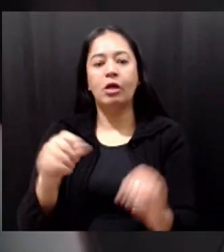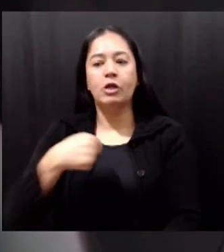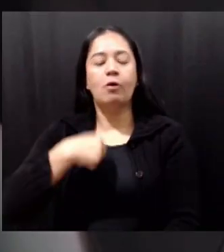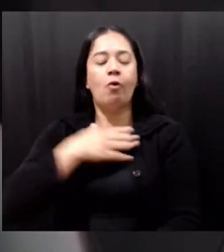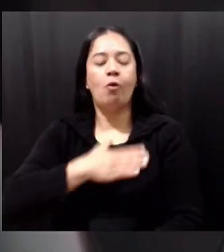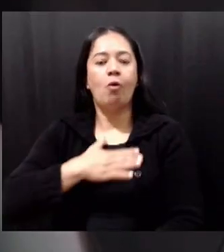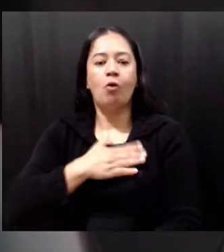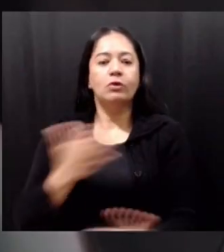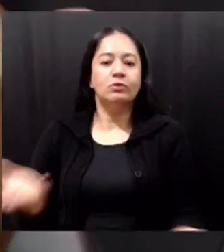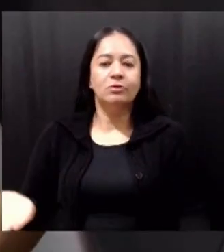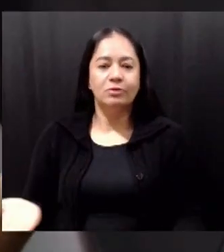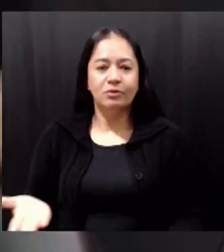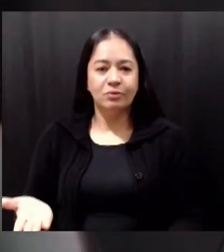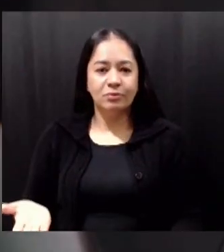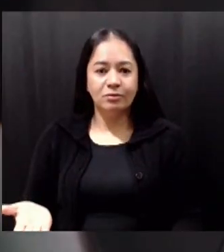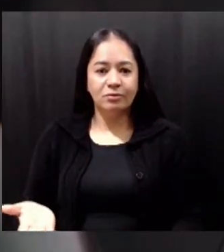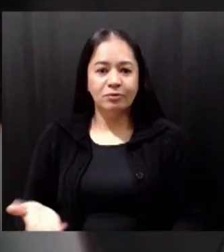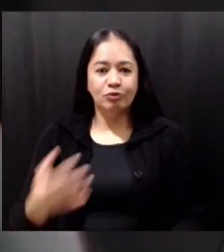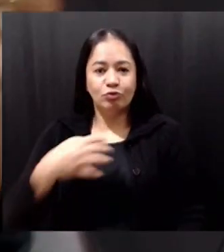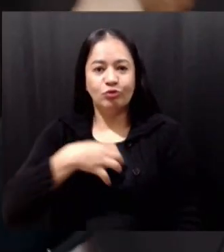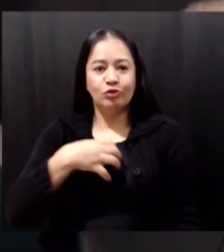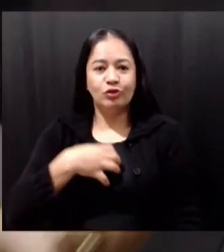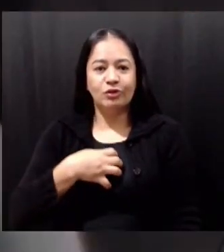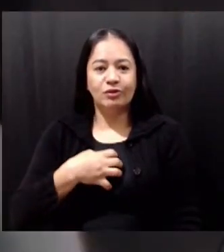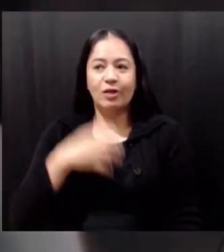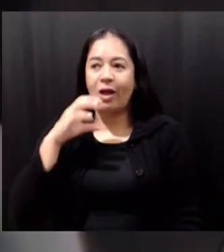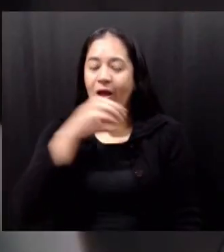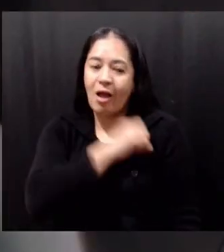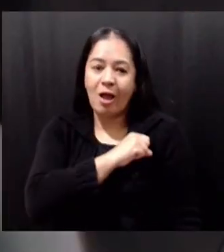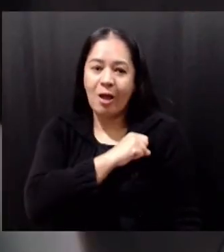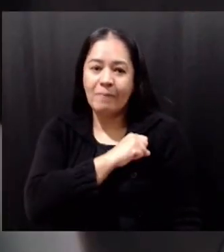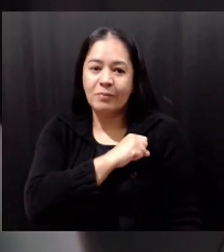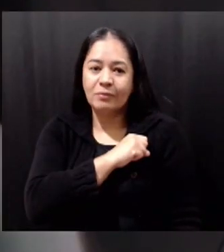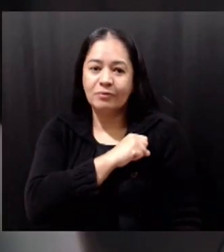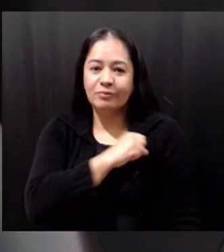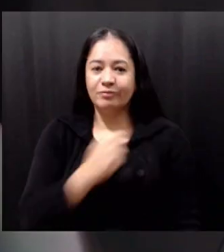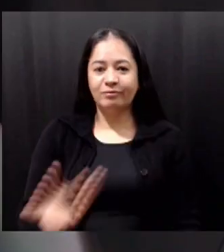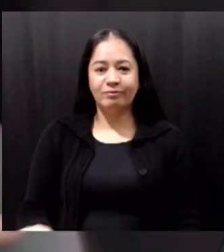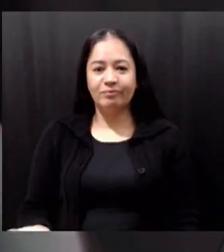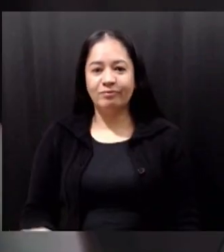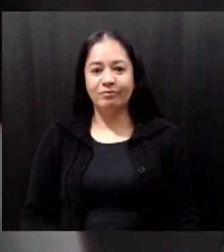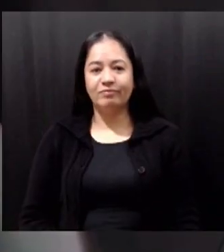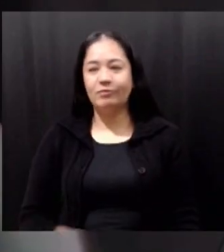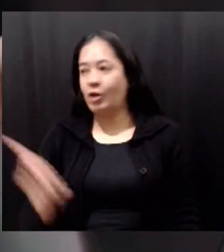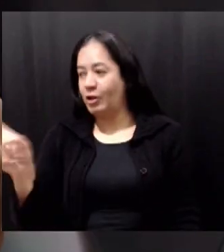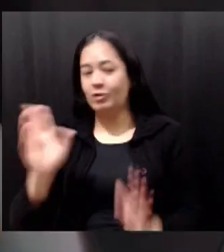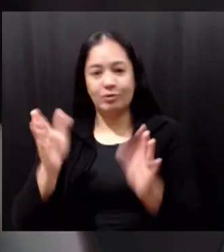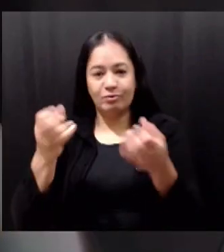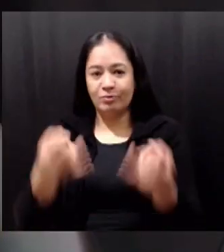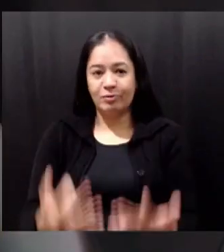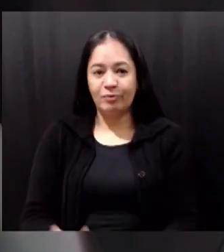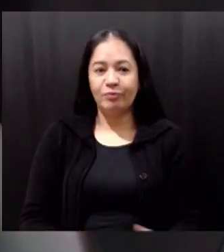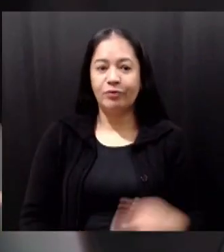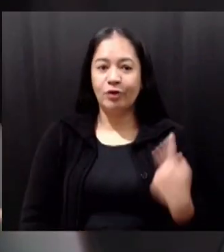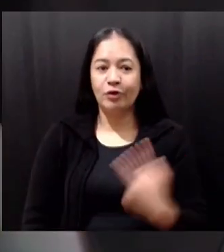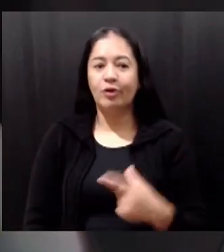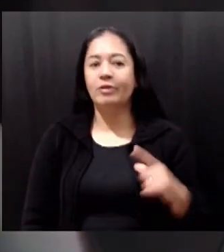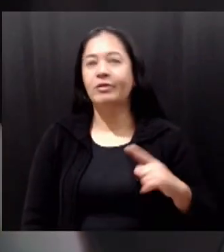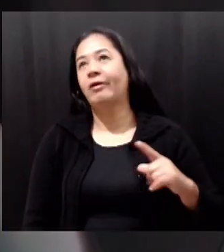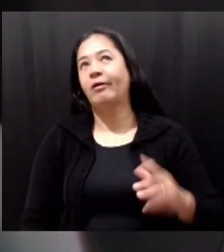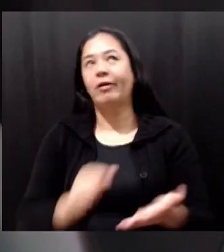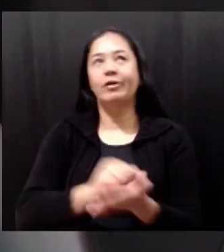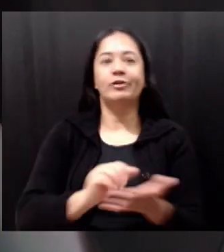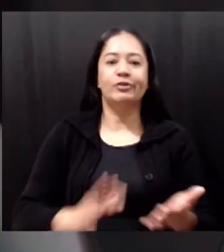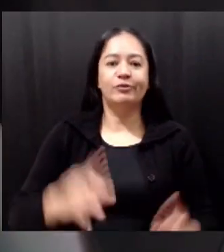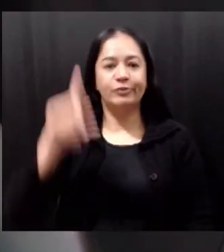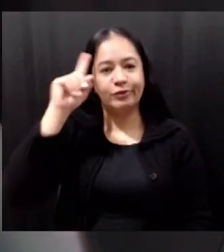de forma tão rápida em um tempo tão curto, como a doutora Carolina falou, né? A gente tem atividades do dia a dia que vão produzir,